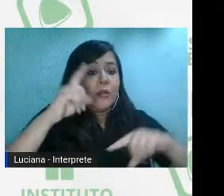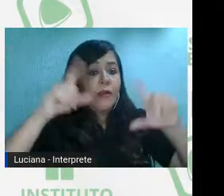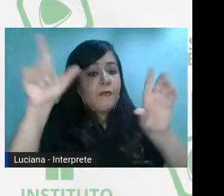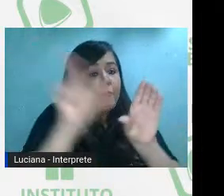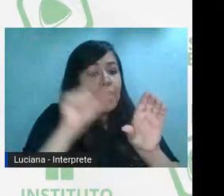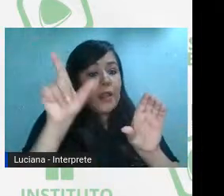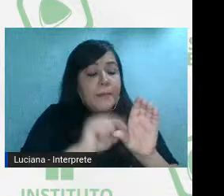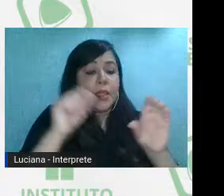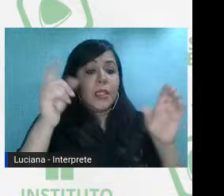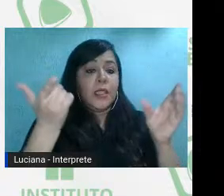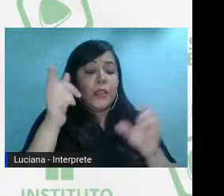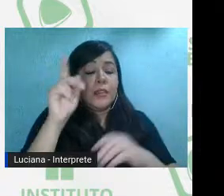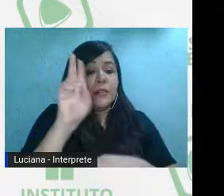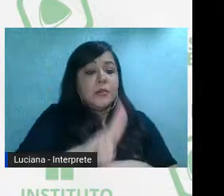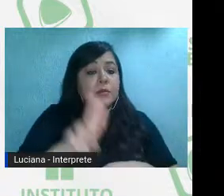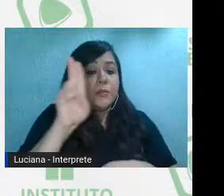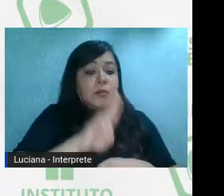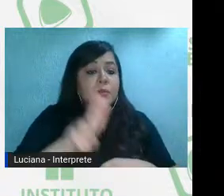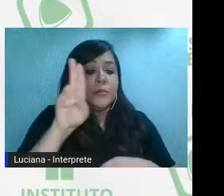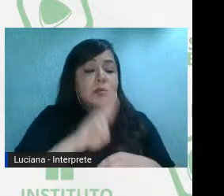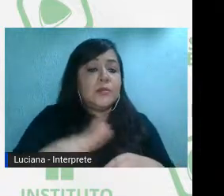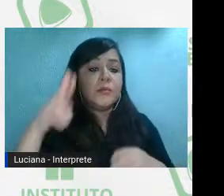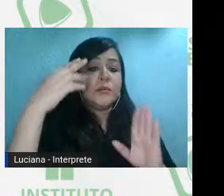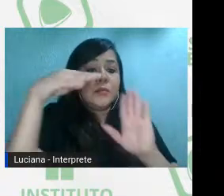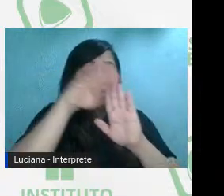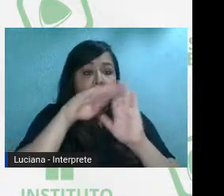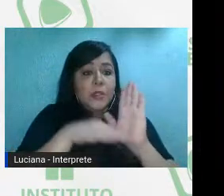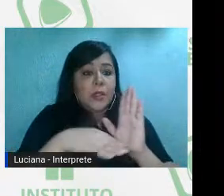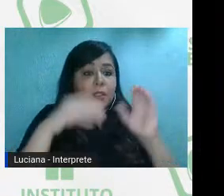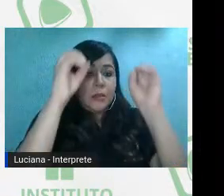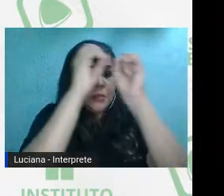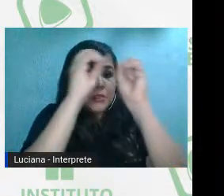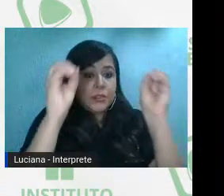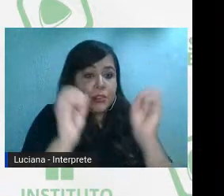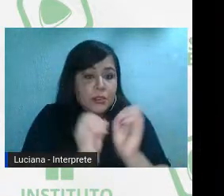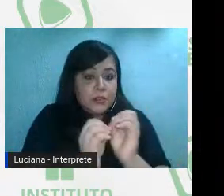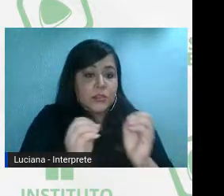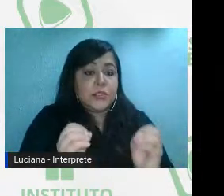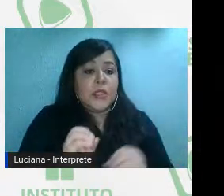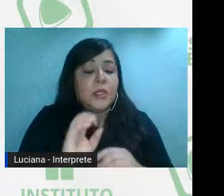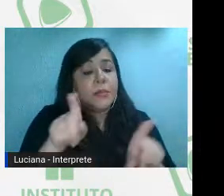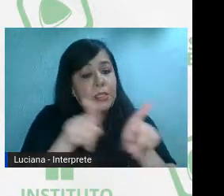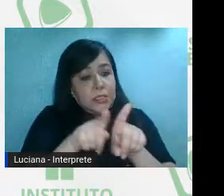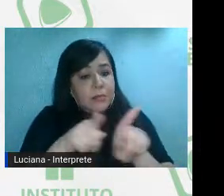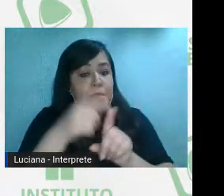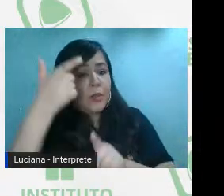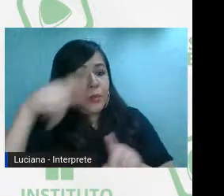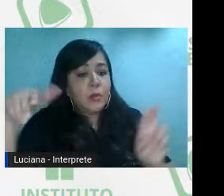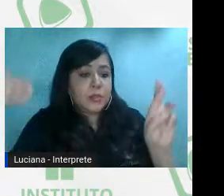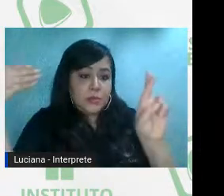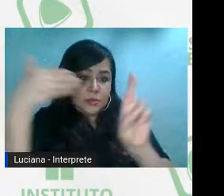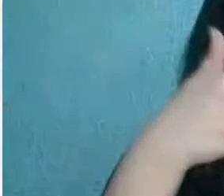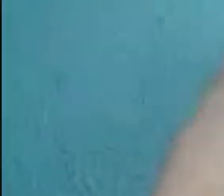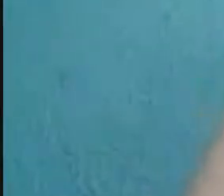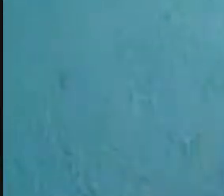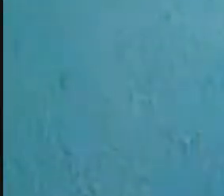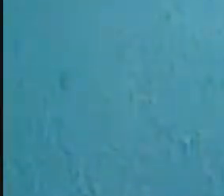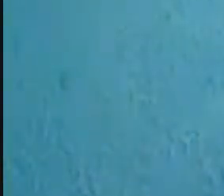Conceição de Lourdes Farias Brandão. Então, nós temos outras referências e fica aí.